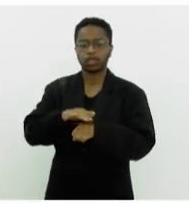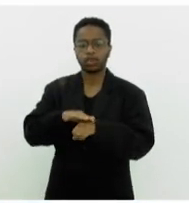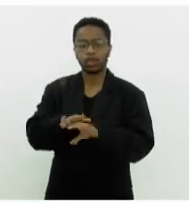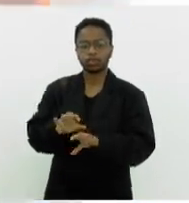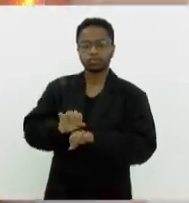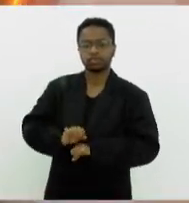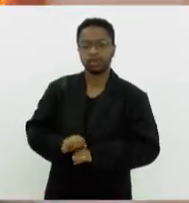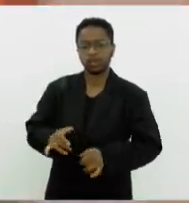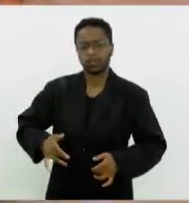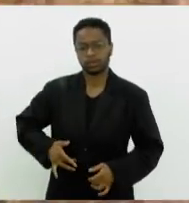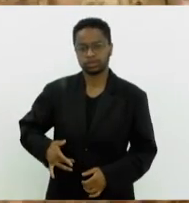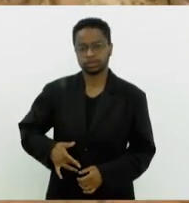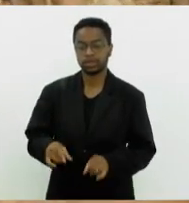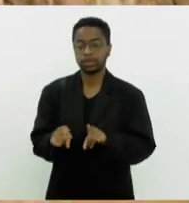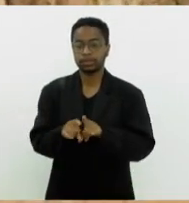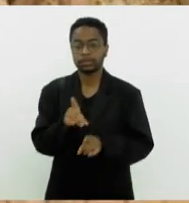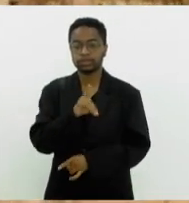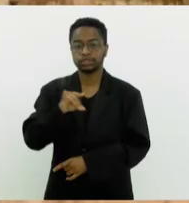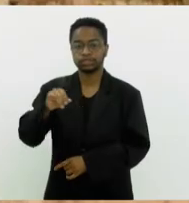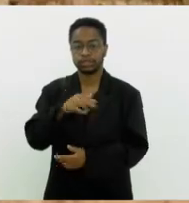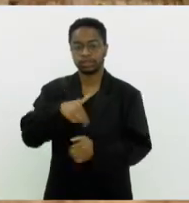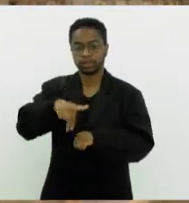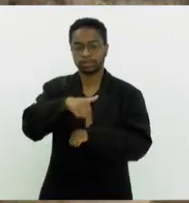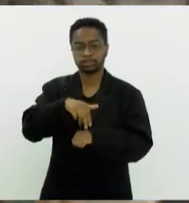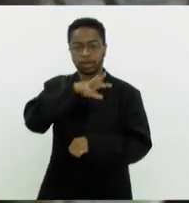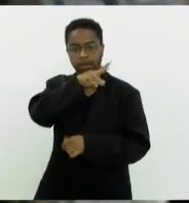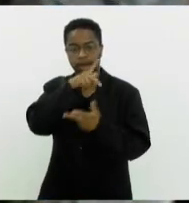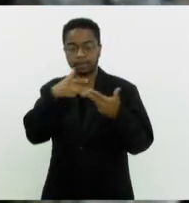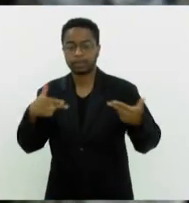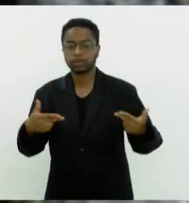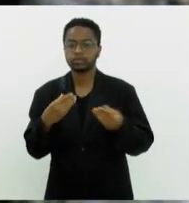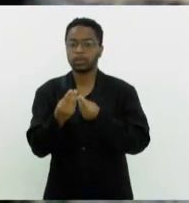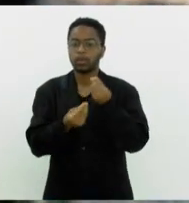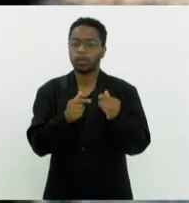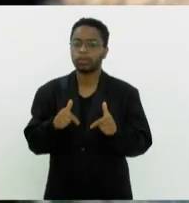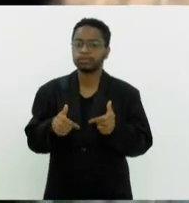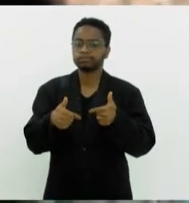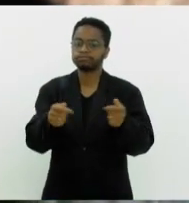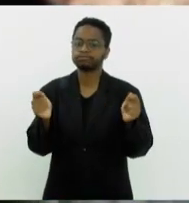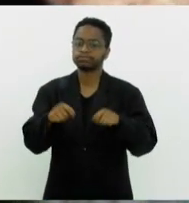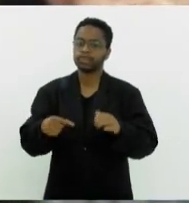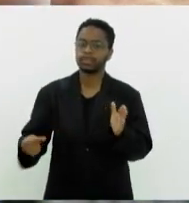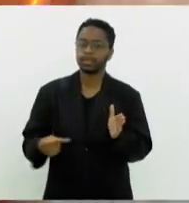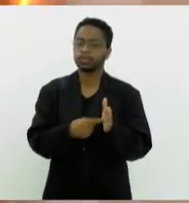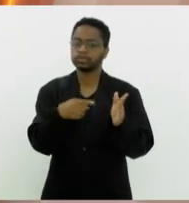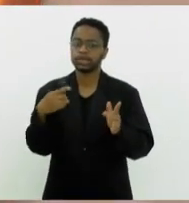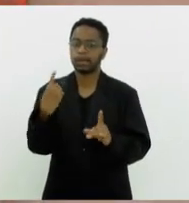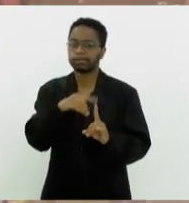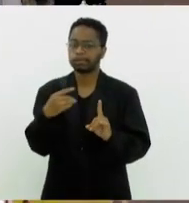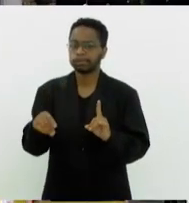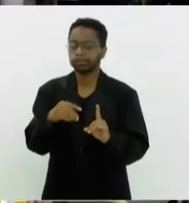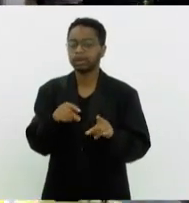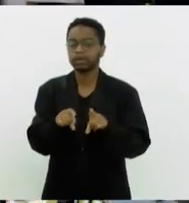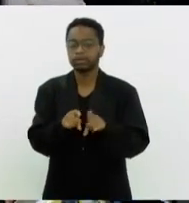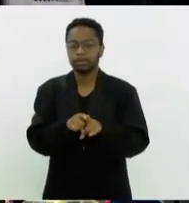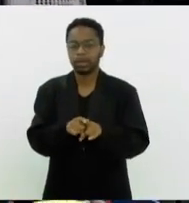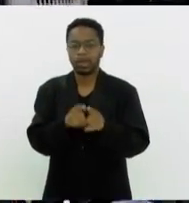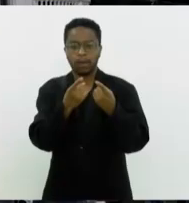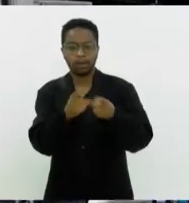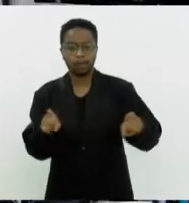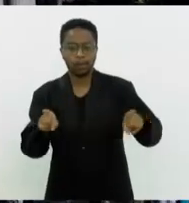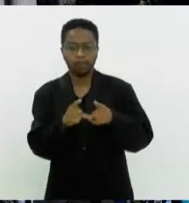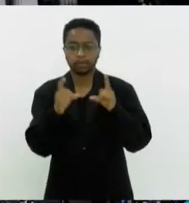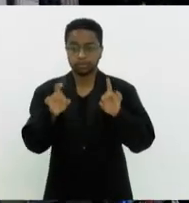nos rins? Dia Nacional dos Animais. O que fazer para denunciar maus tratos? E um concerto